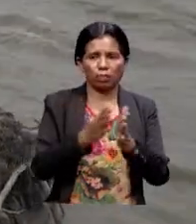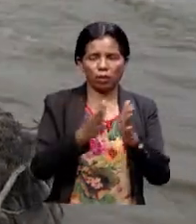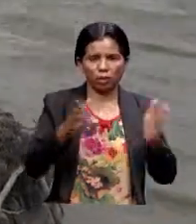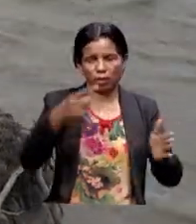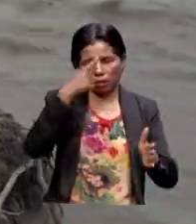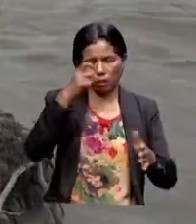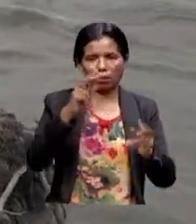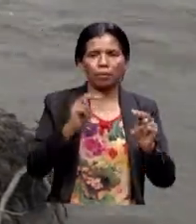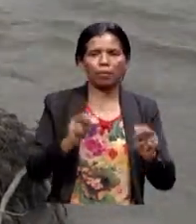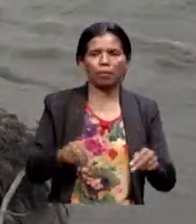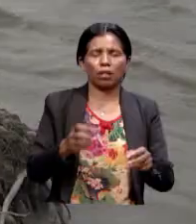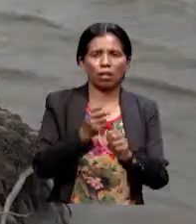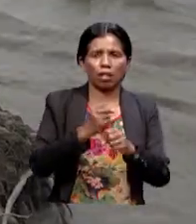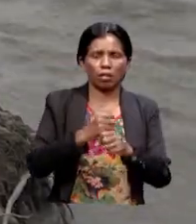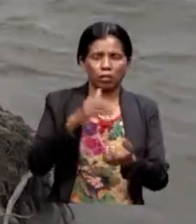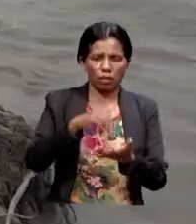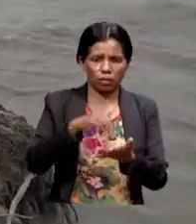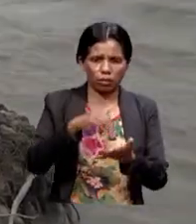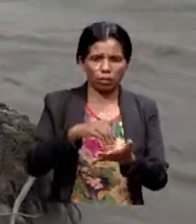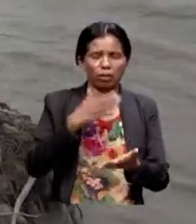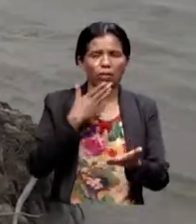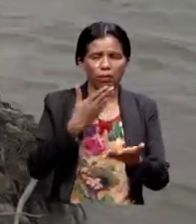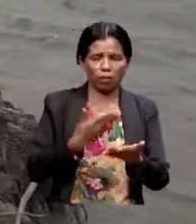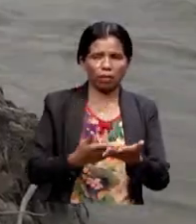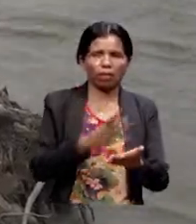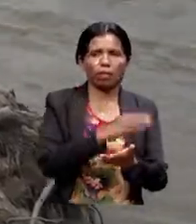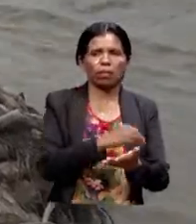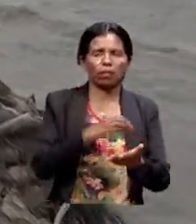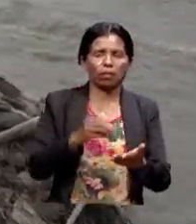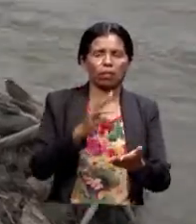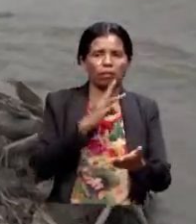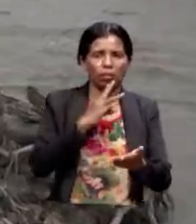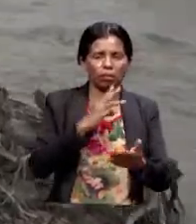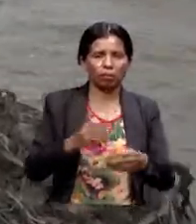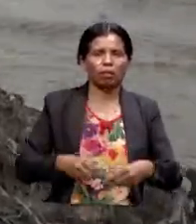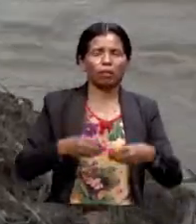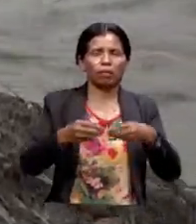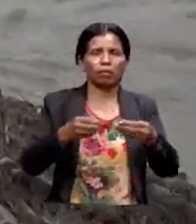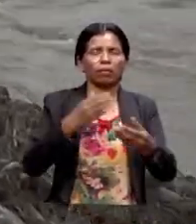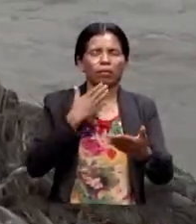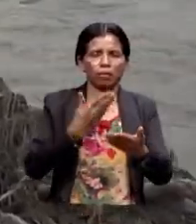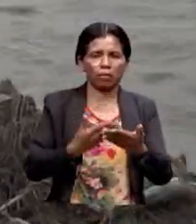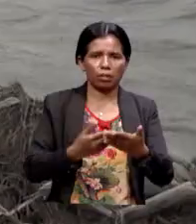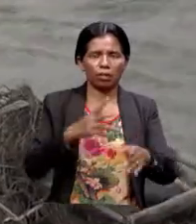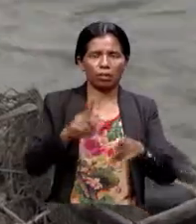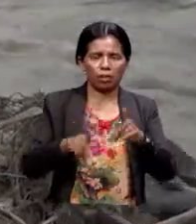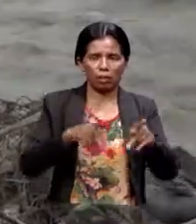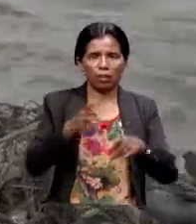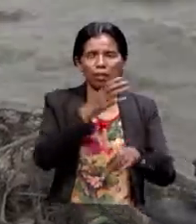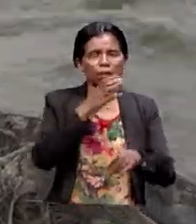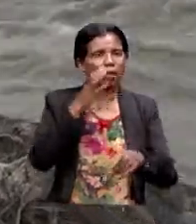né, precisa halo estudo viabilidade em Nebeclean, no né, irrigação, né, belefó benefício para povo agricultor